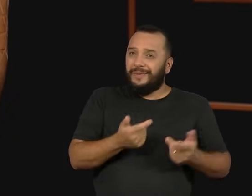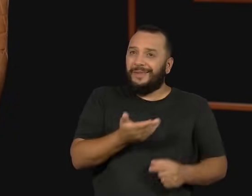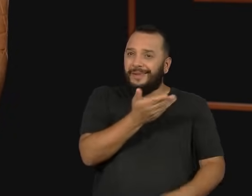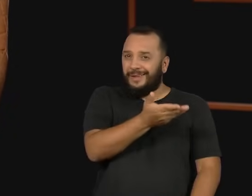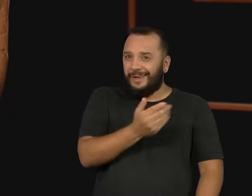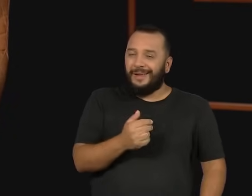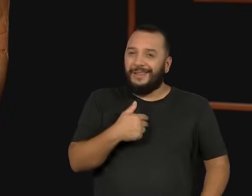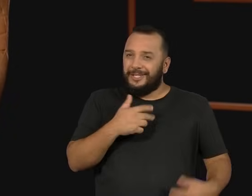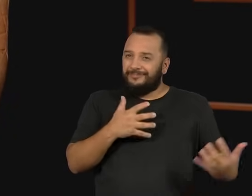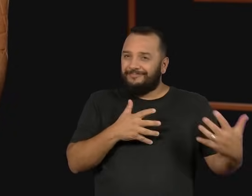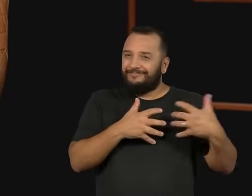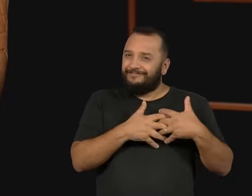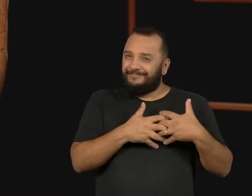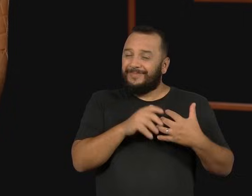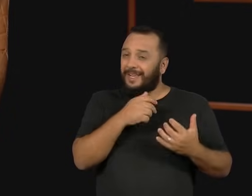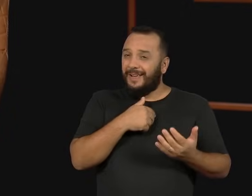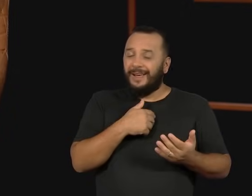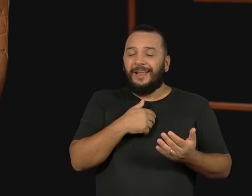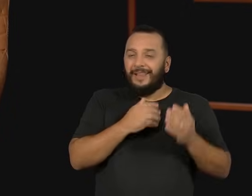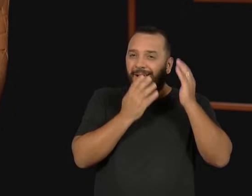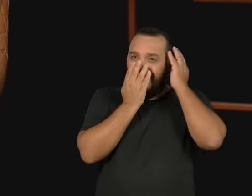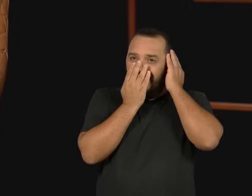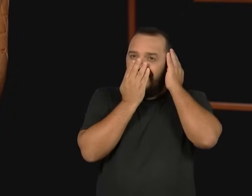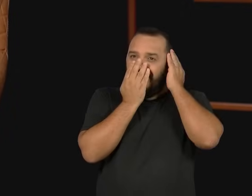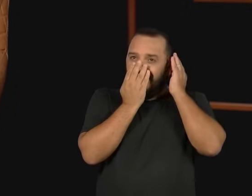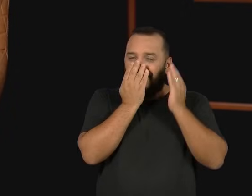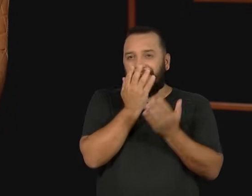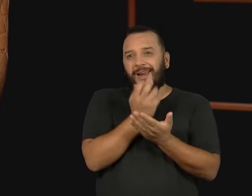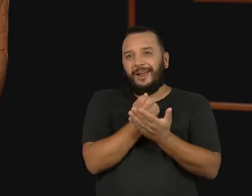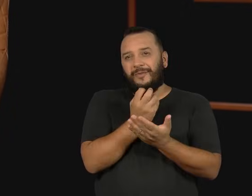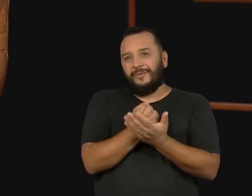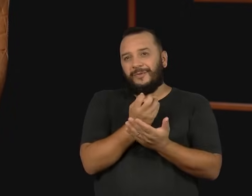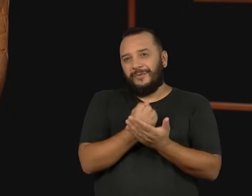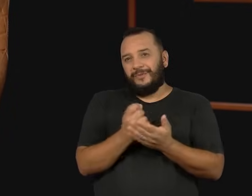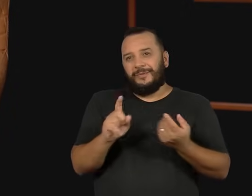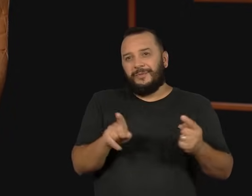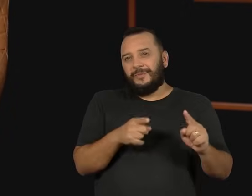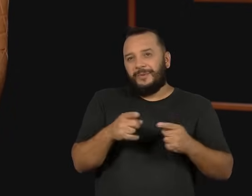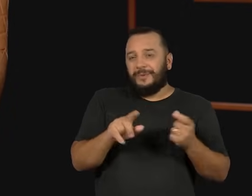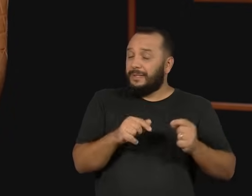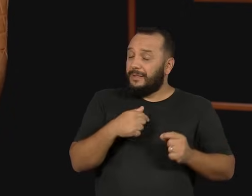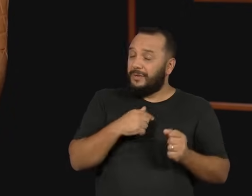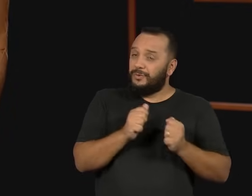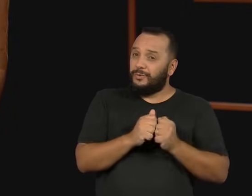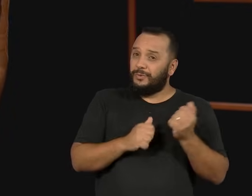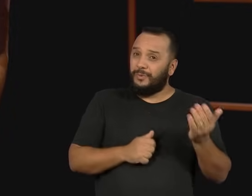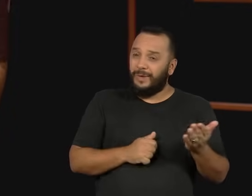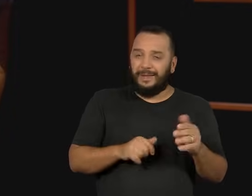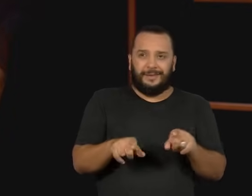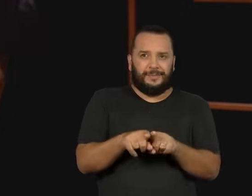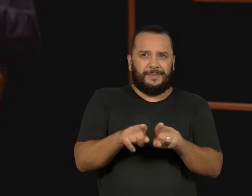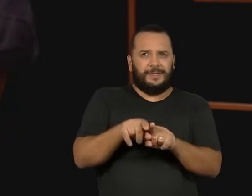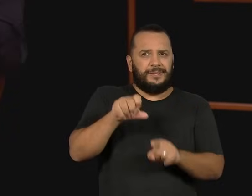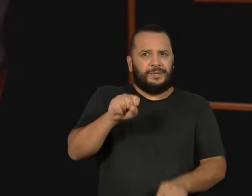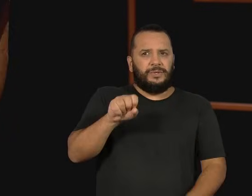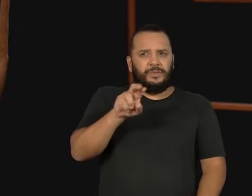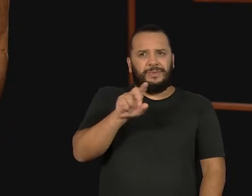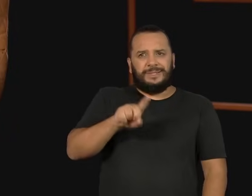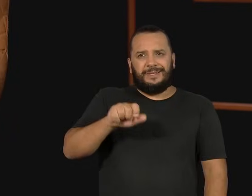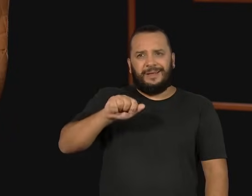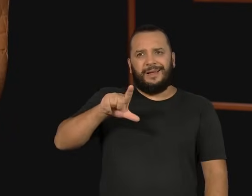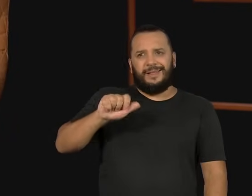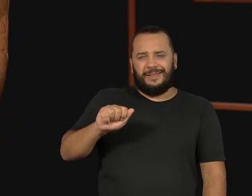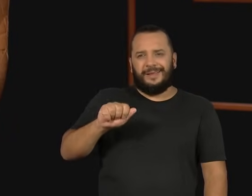ela disse, ela gravou várias dessas composições, fiz com ela e a Susana Salles, assim, o